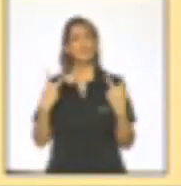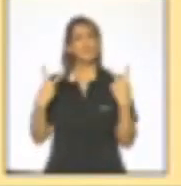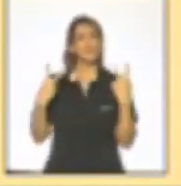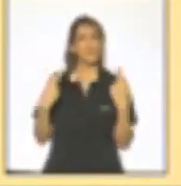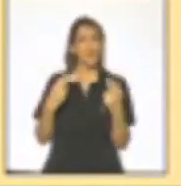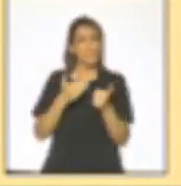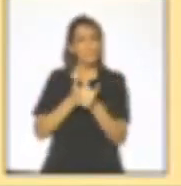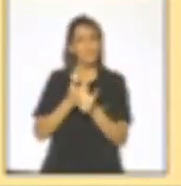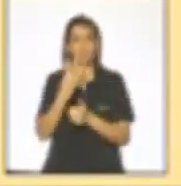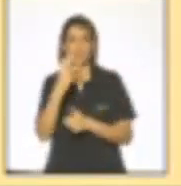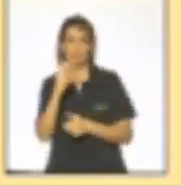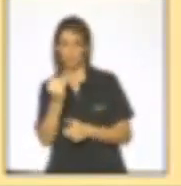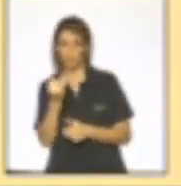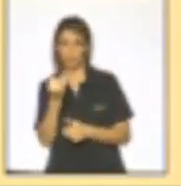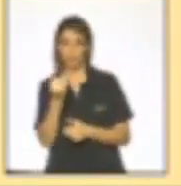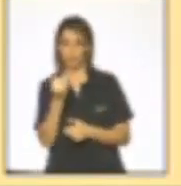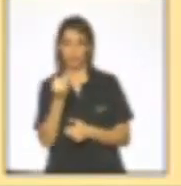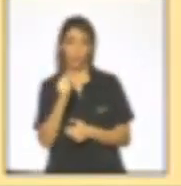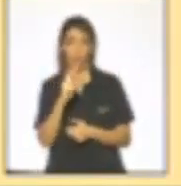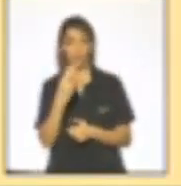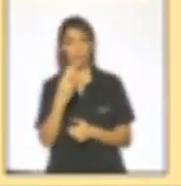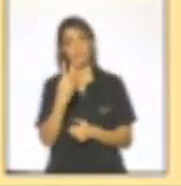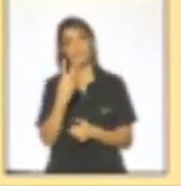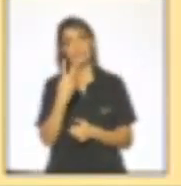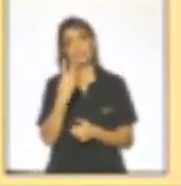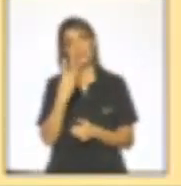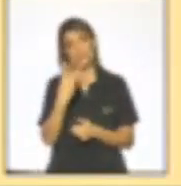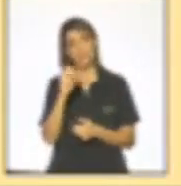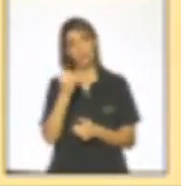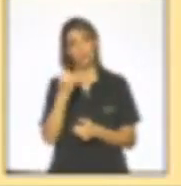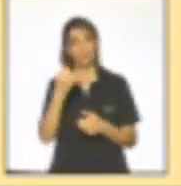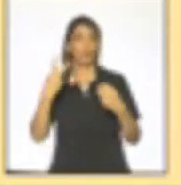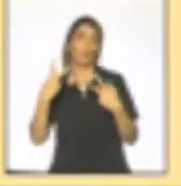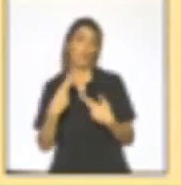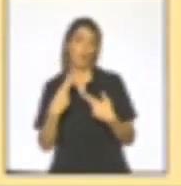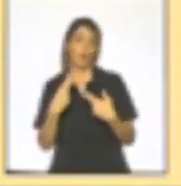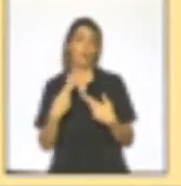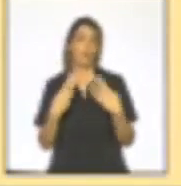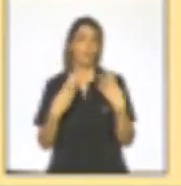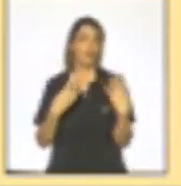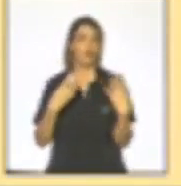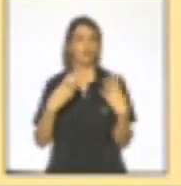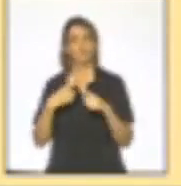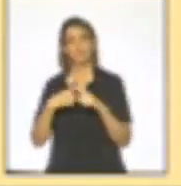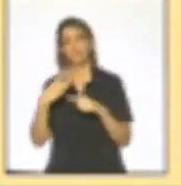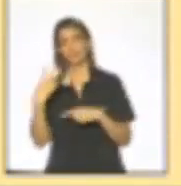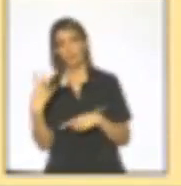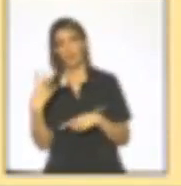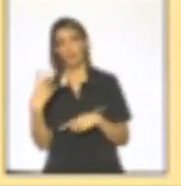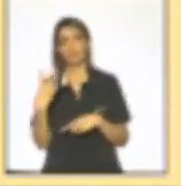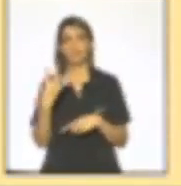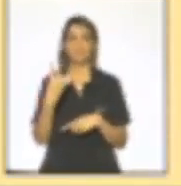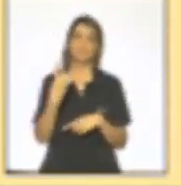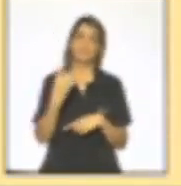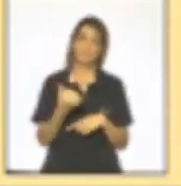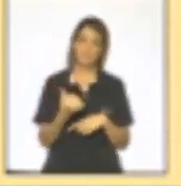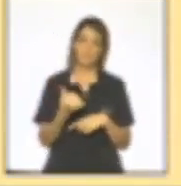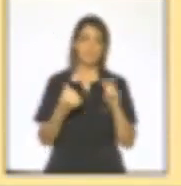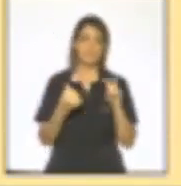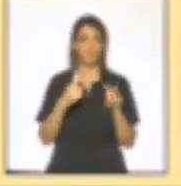ou dá 38? Por exemplo, 4 vezes 4, 16. 5 vezes 5, 25. 6 vezes